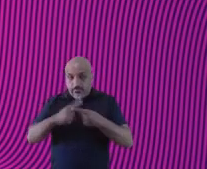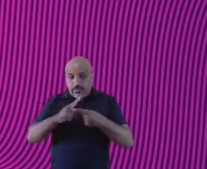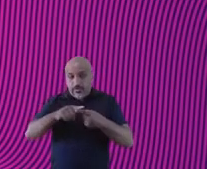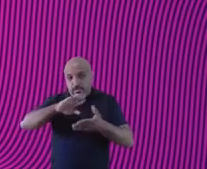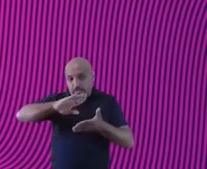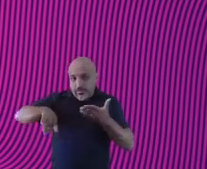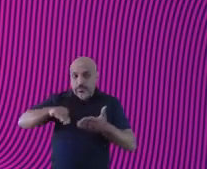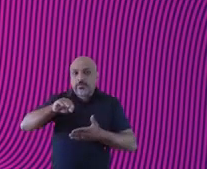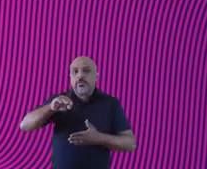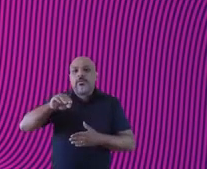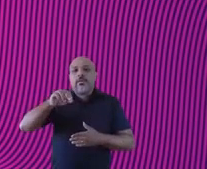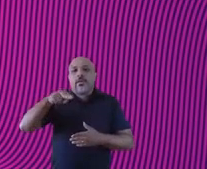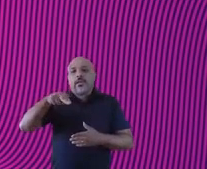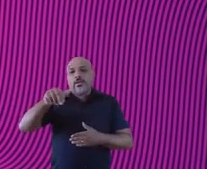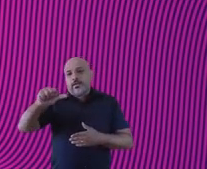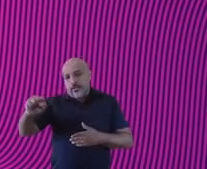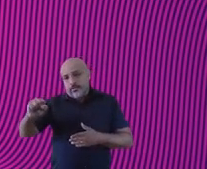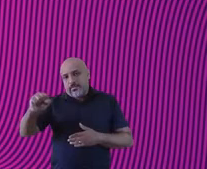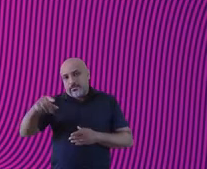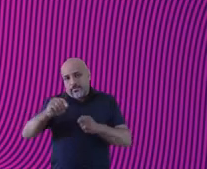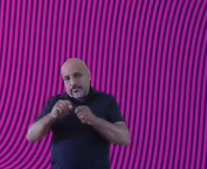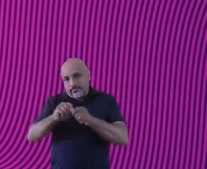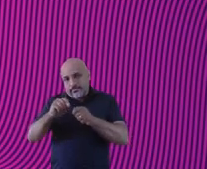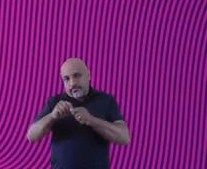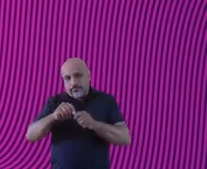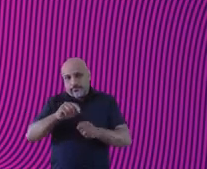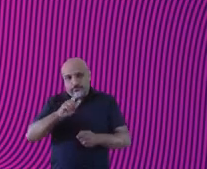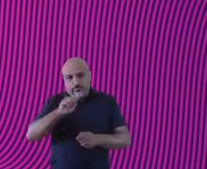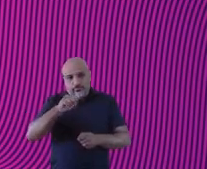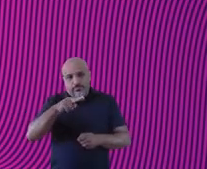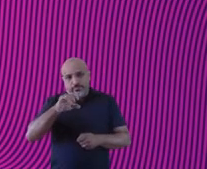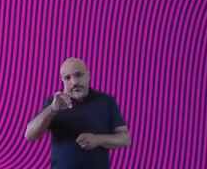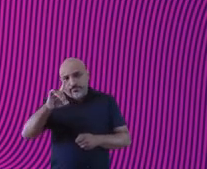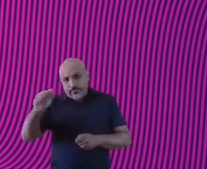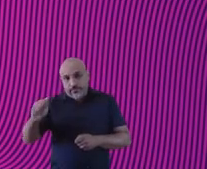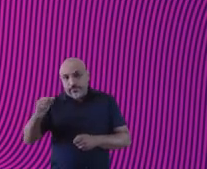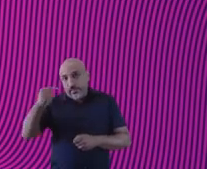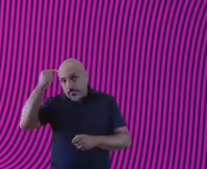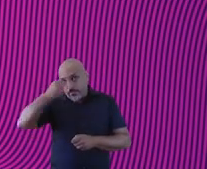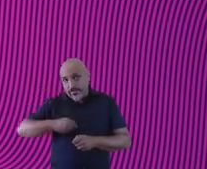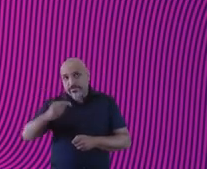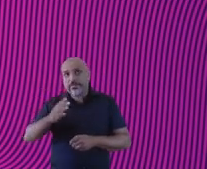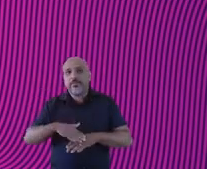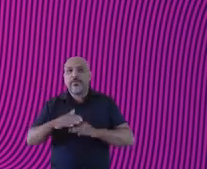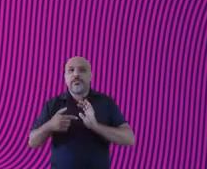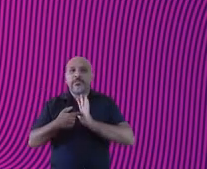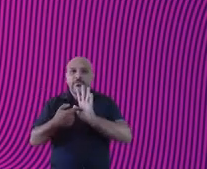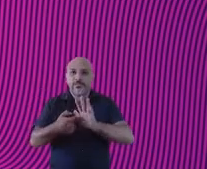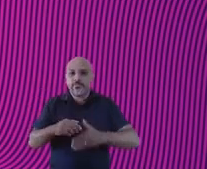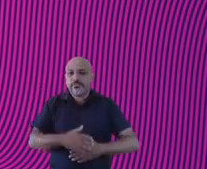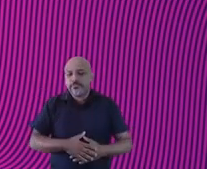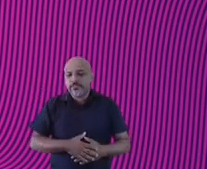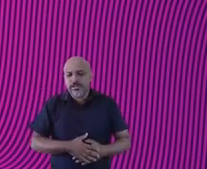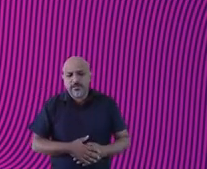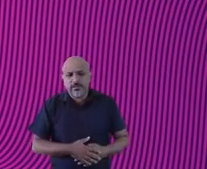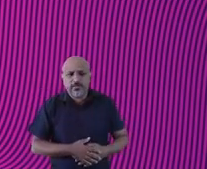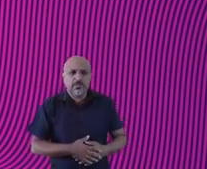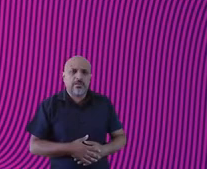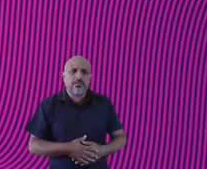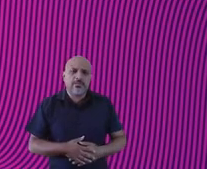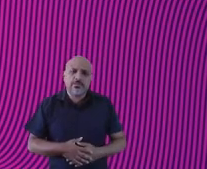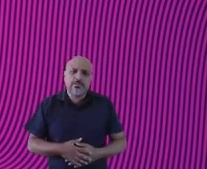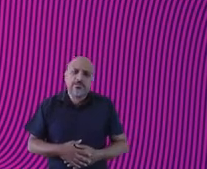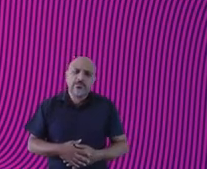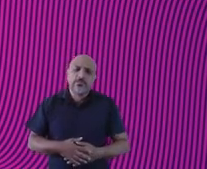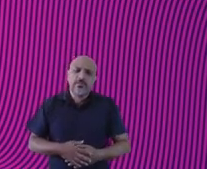ANS, foi feito com talidomida. E aí, por conta do perfil de toxicidade, foi trocado isso para lenalidomida.